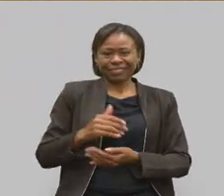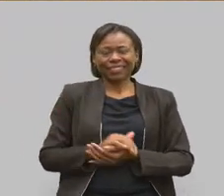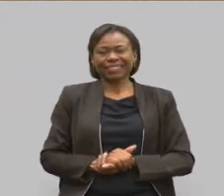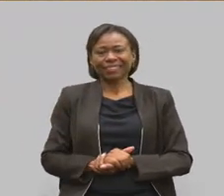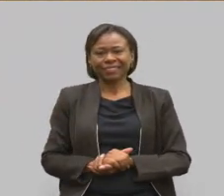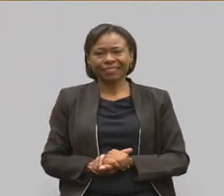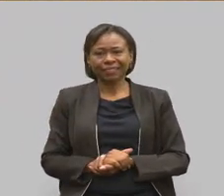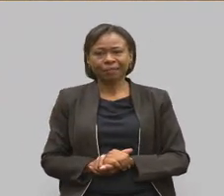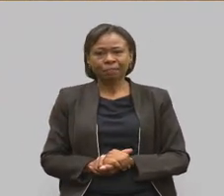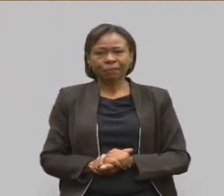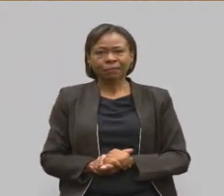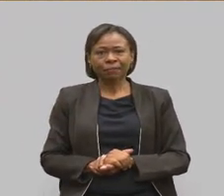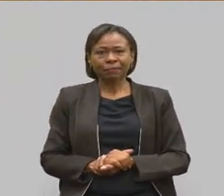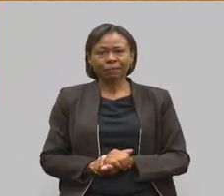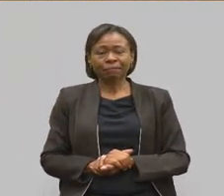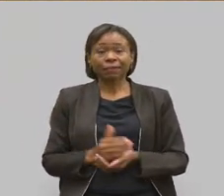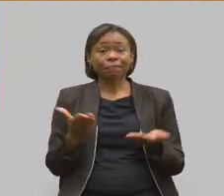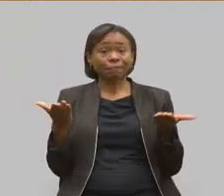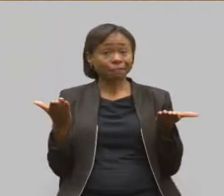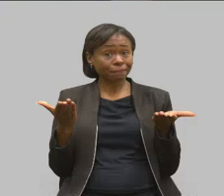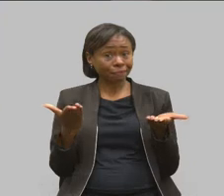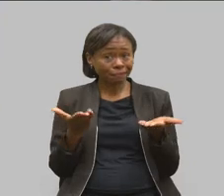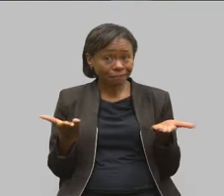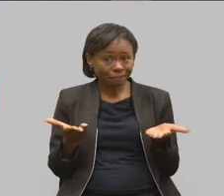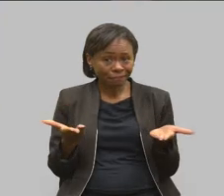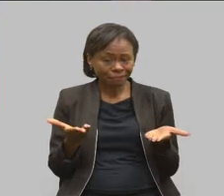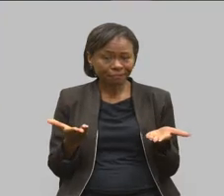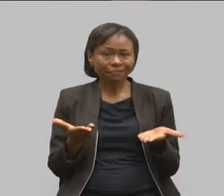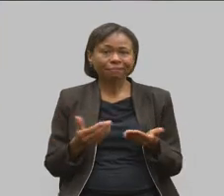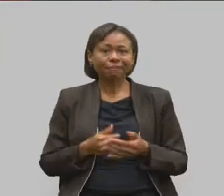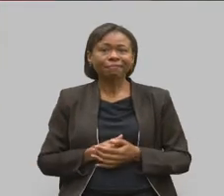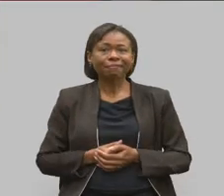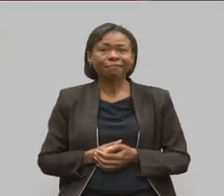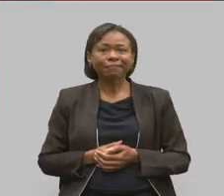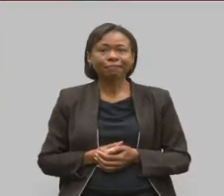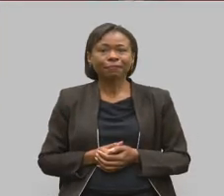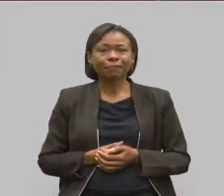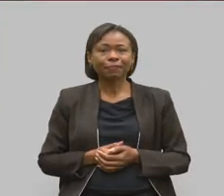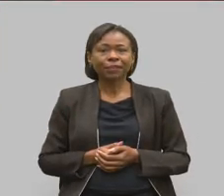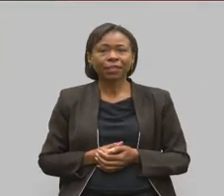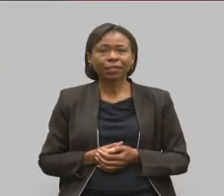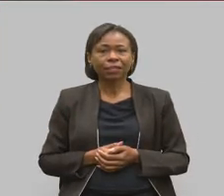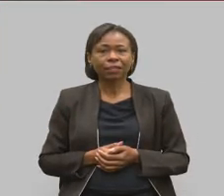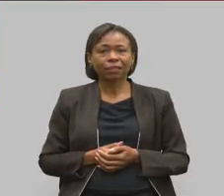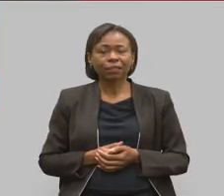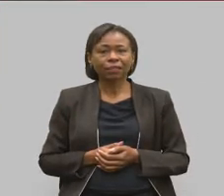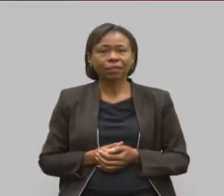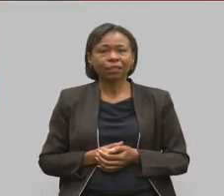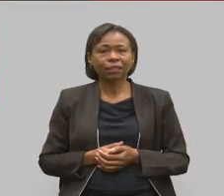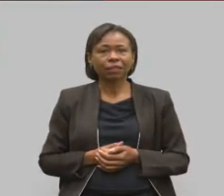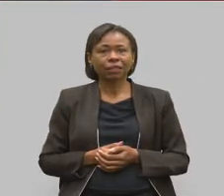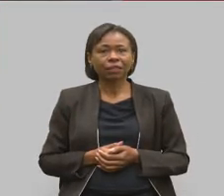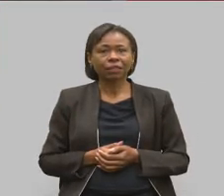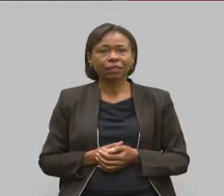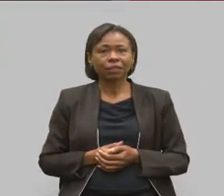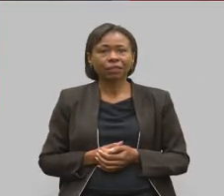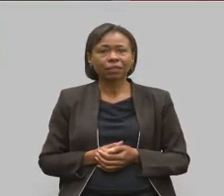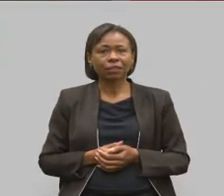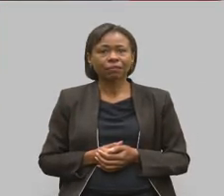Eh passemos agora a uma fase